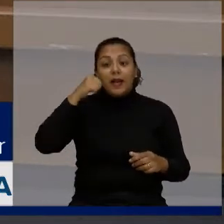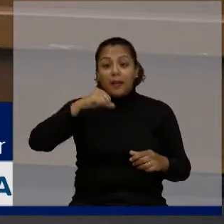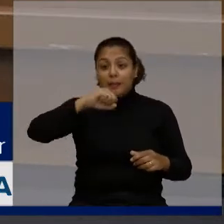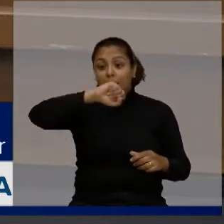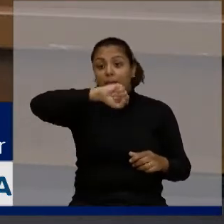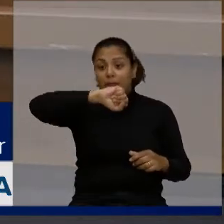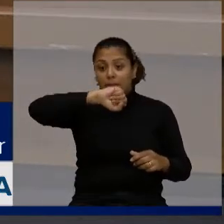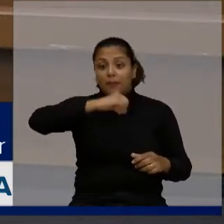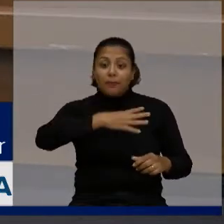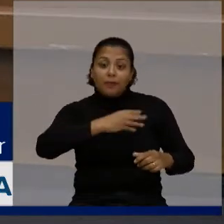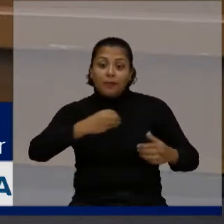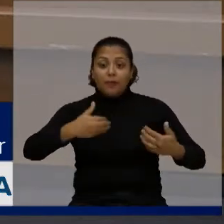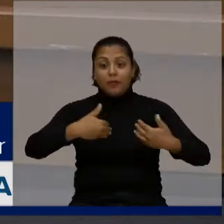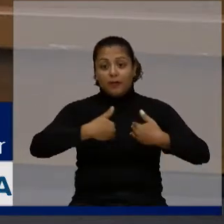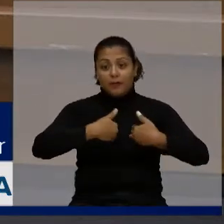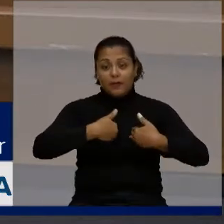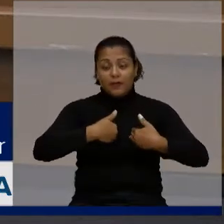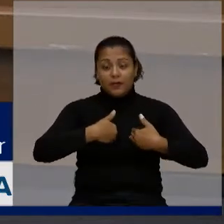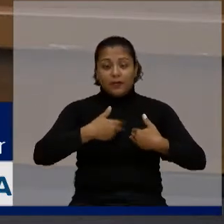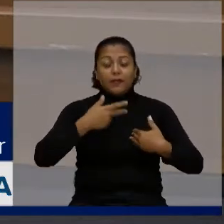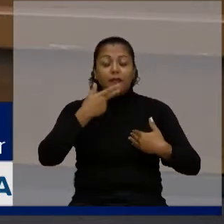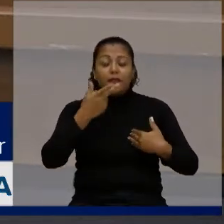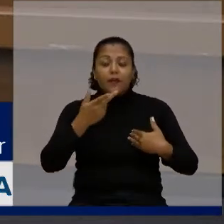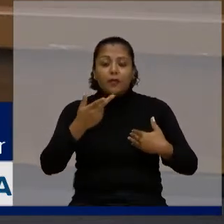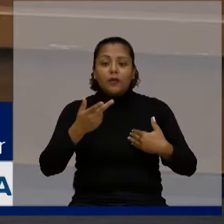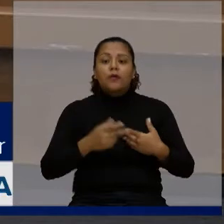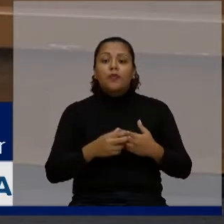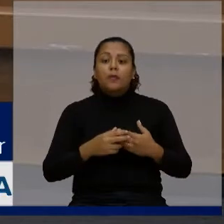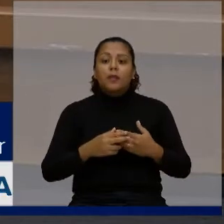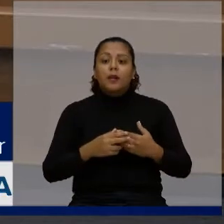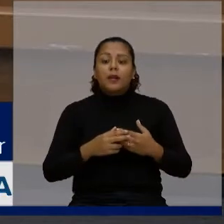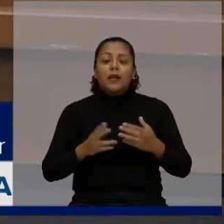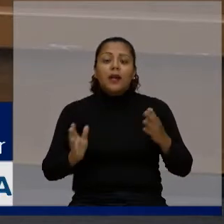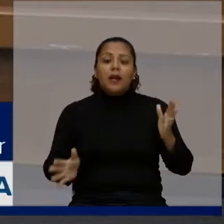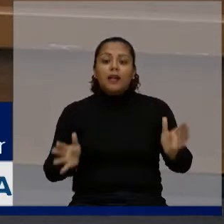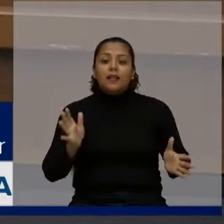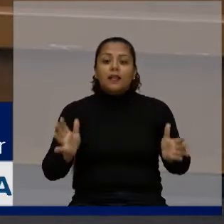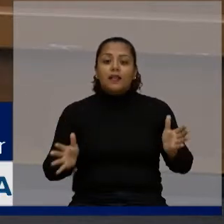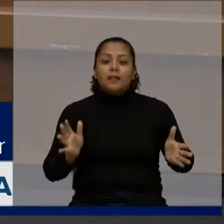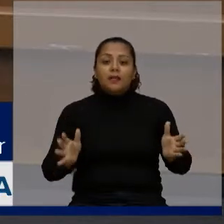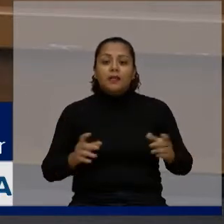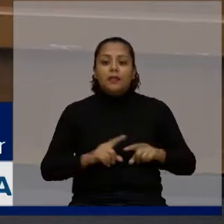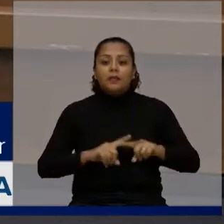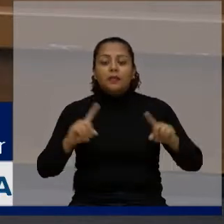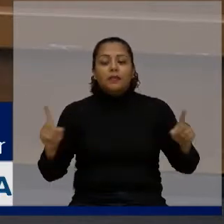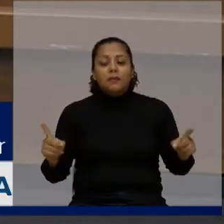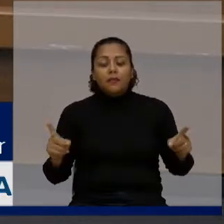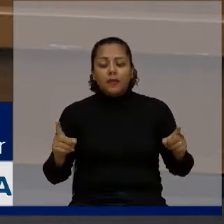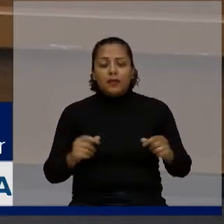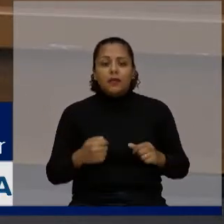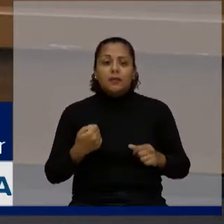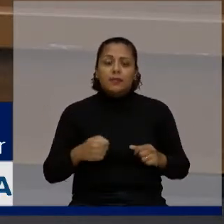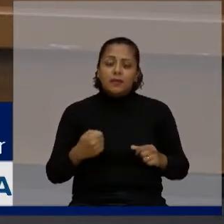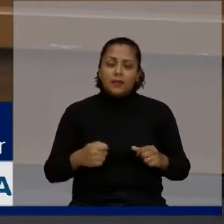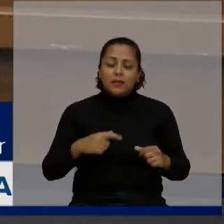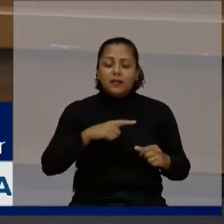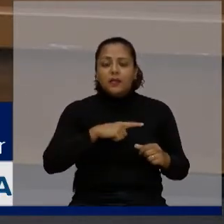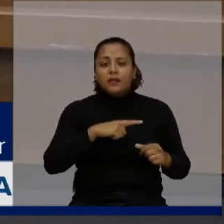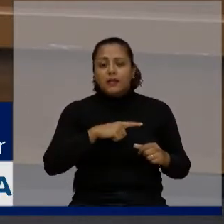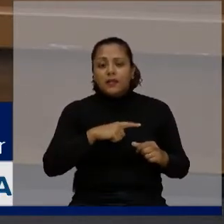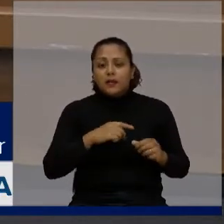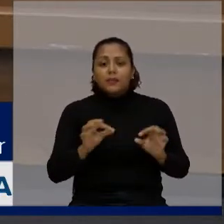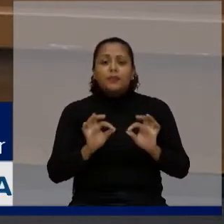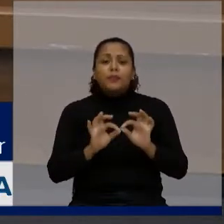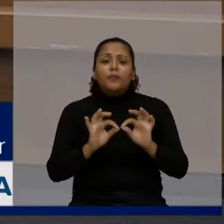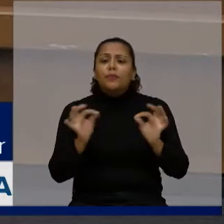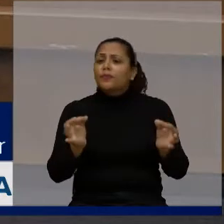da sensibilidade, mas e ter a simplicidade também, né? Para conquistar. E a gente hoje